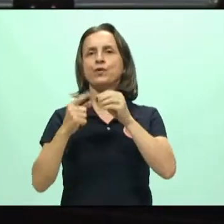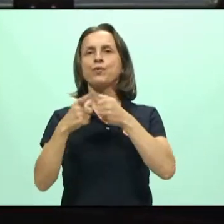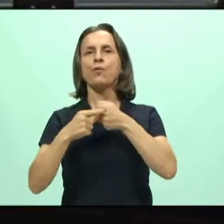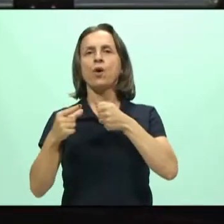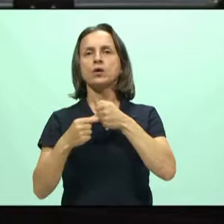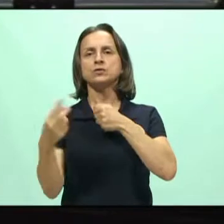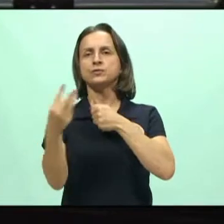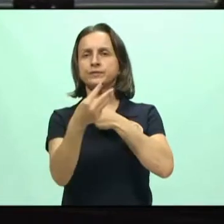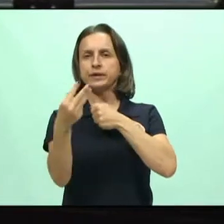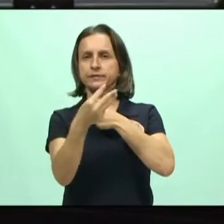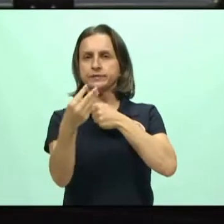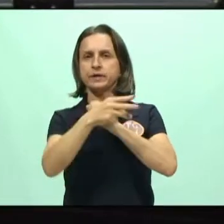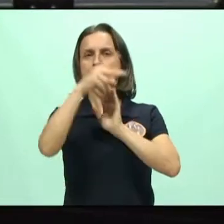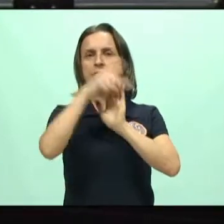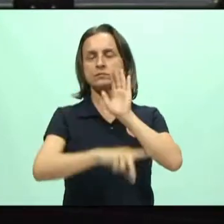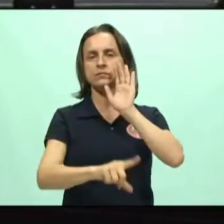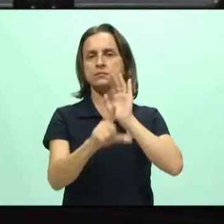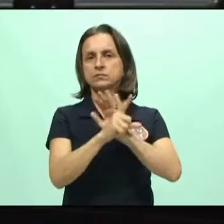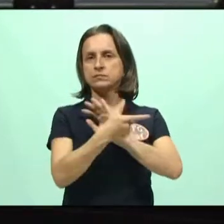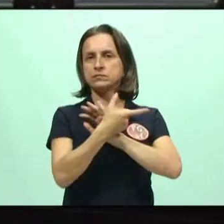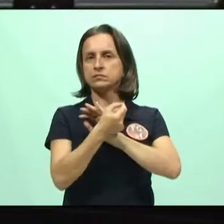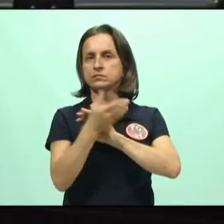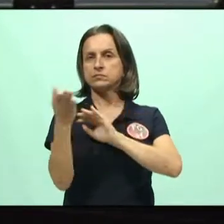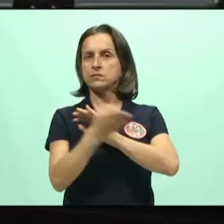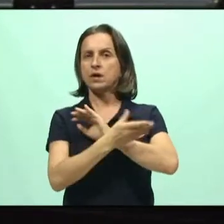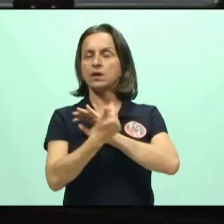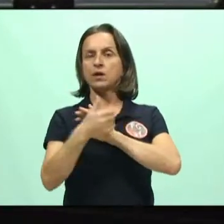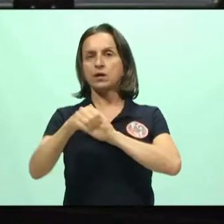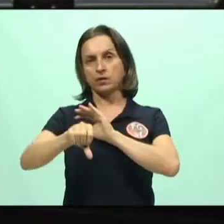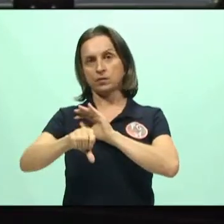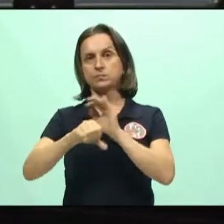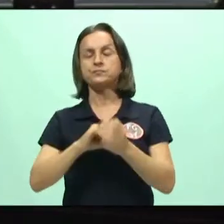de lei ordinário 200/h 2019